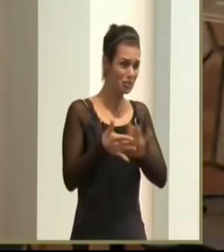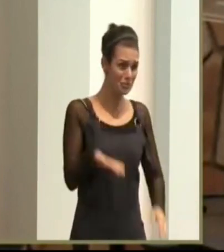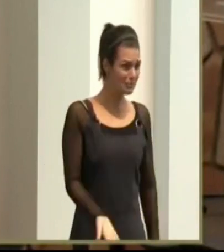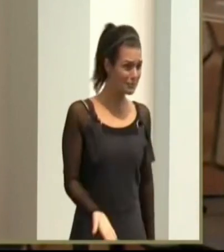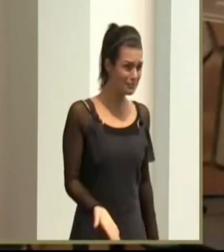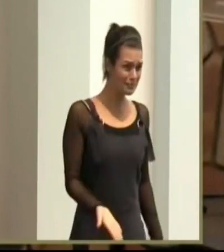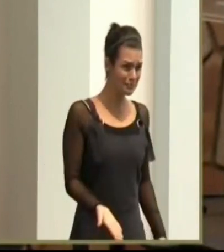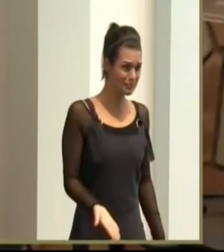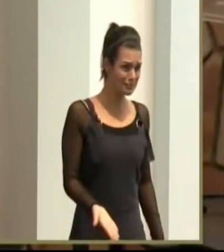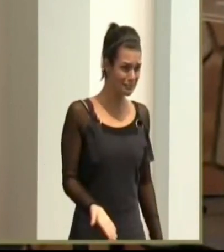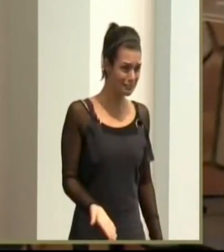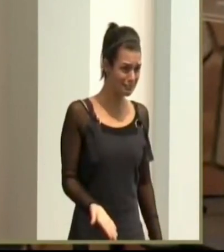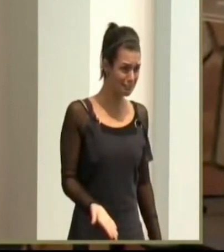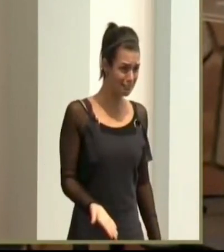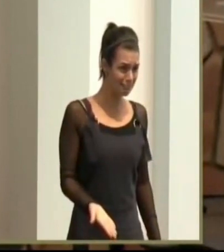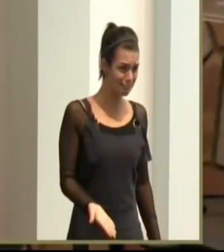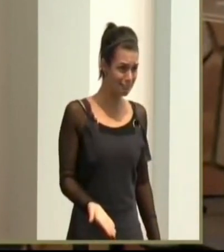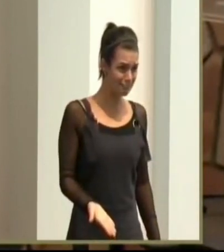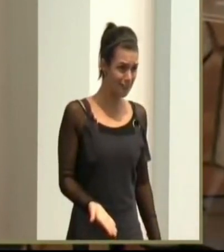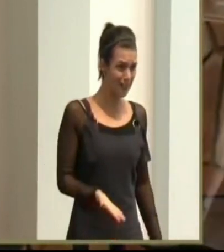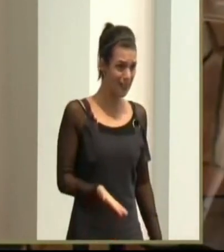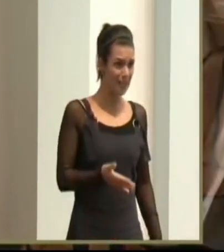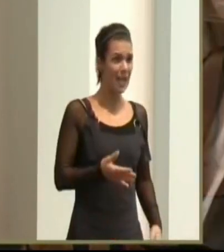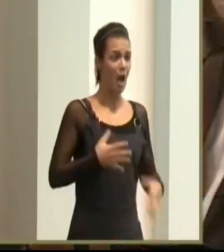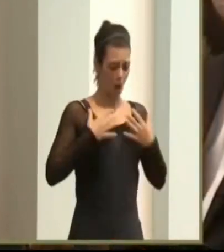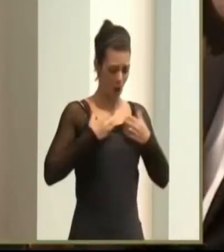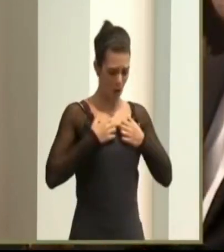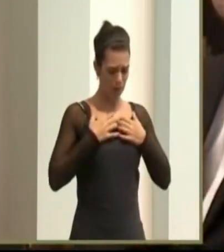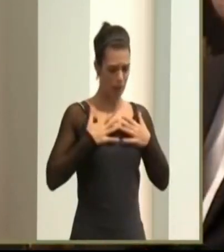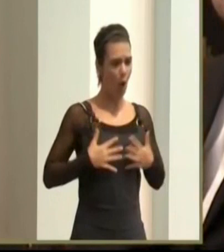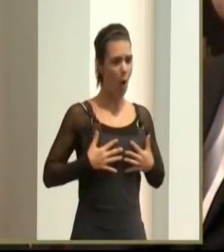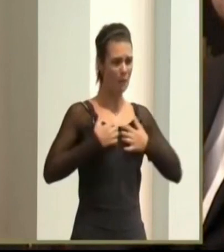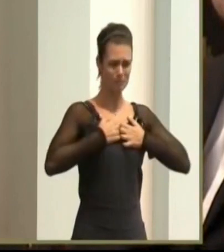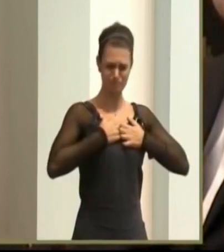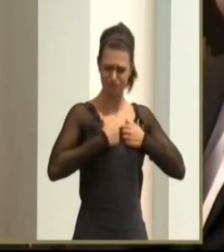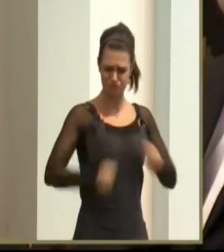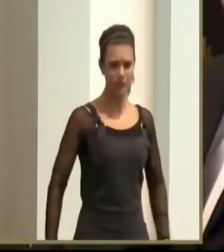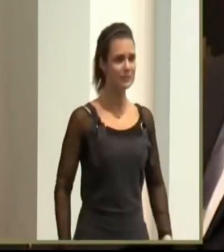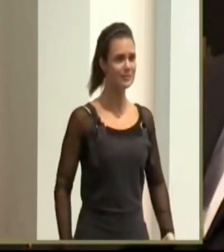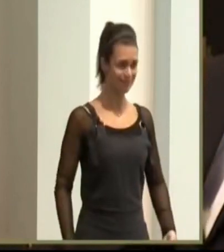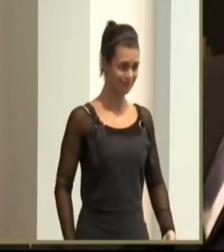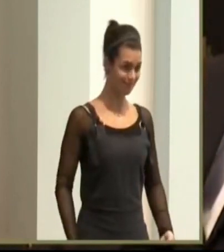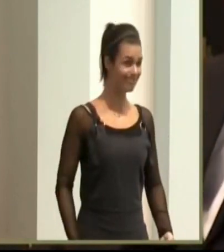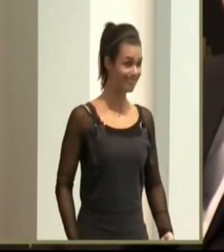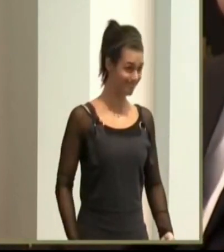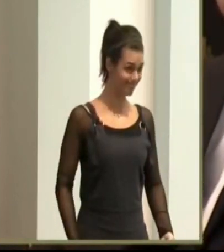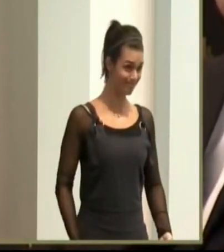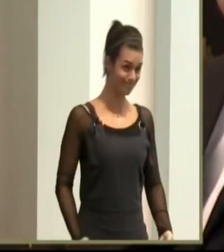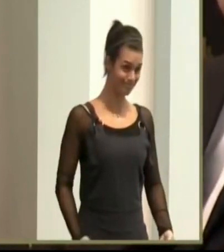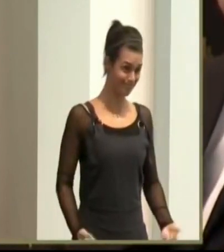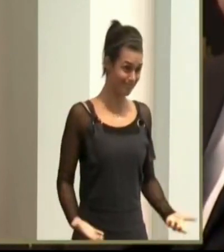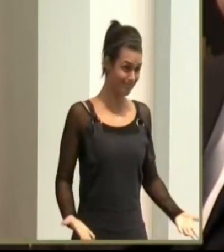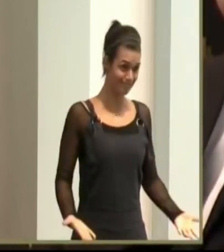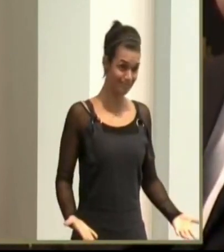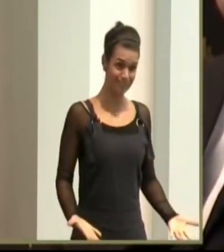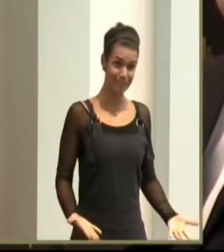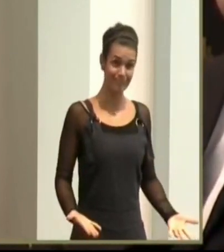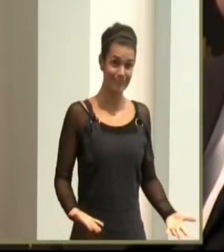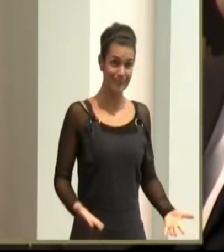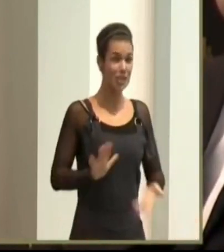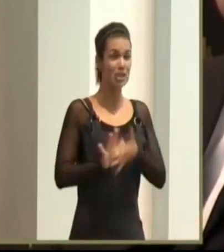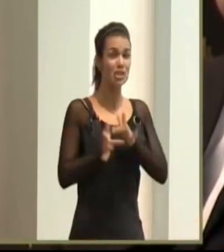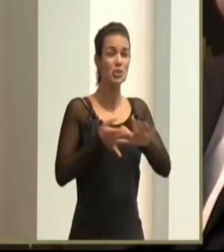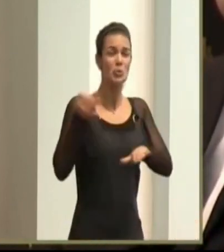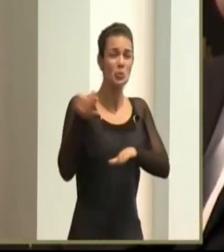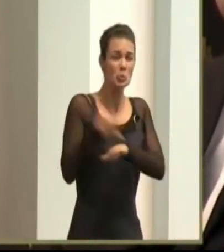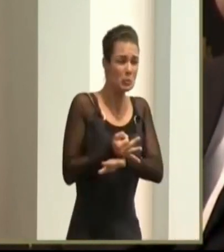pelos soldados. Quanta dor e quanto sofrimento ele suportou, sem falar da cruz,